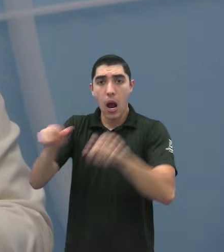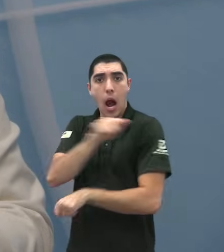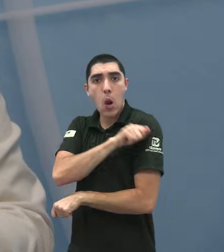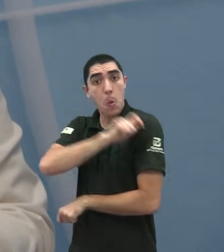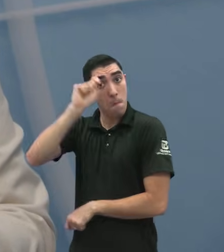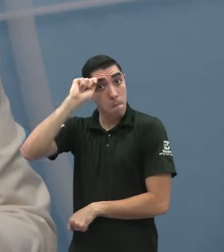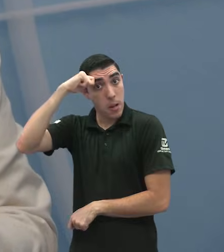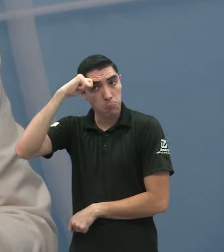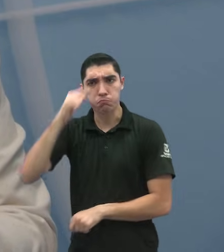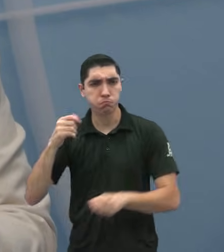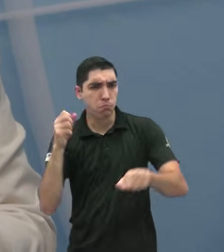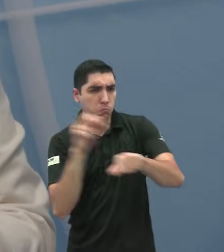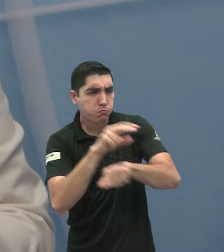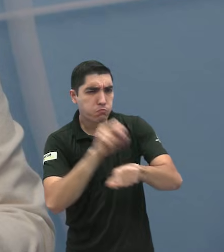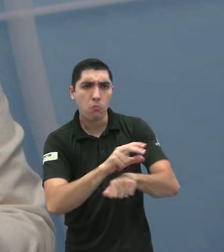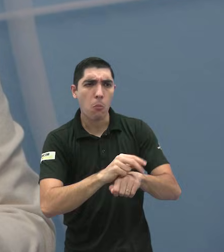gente.